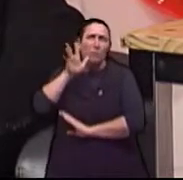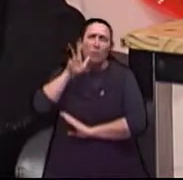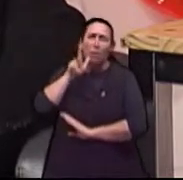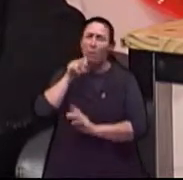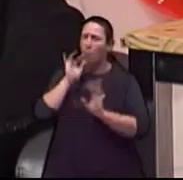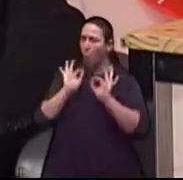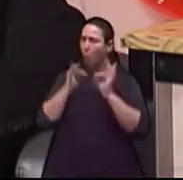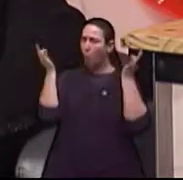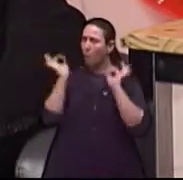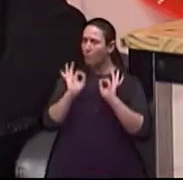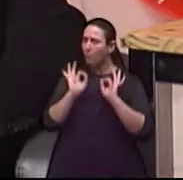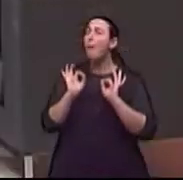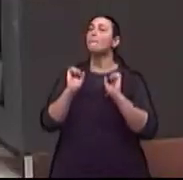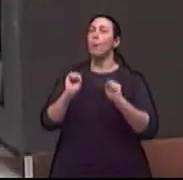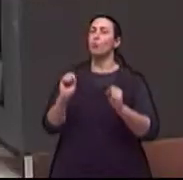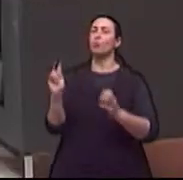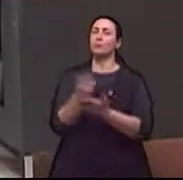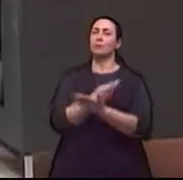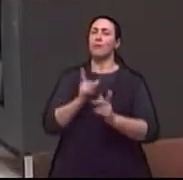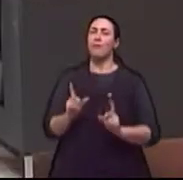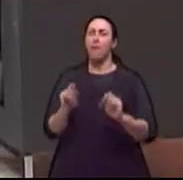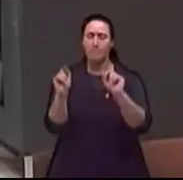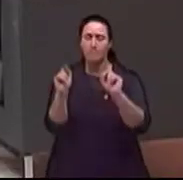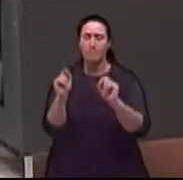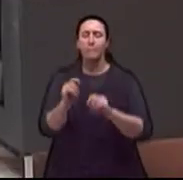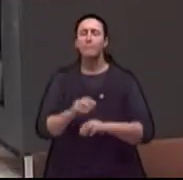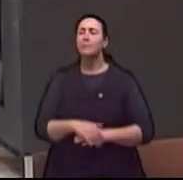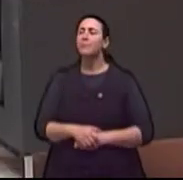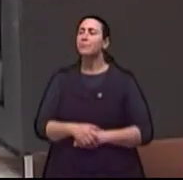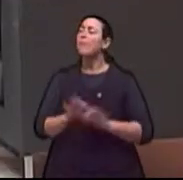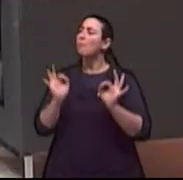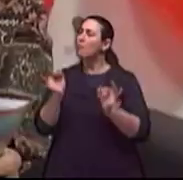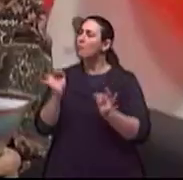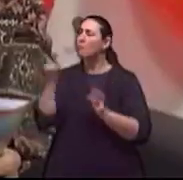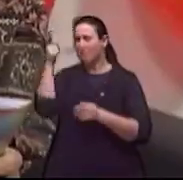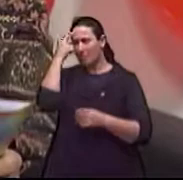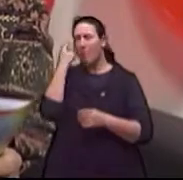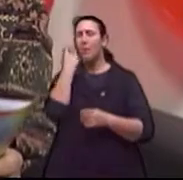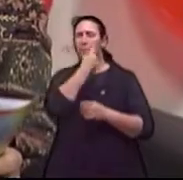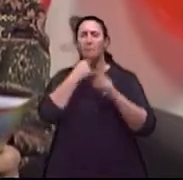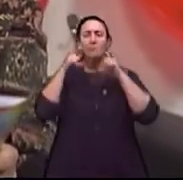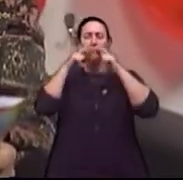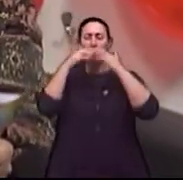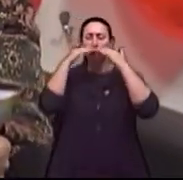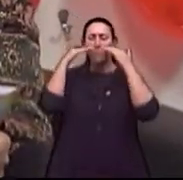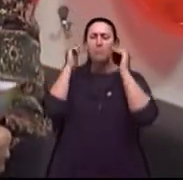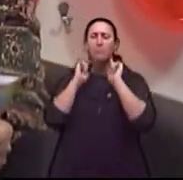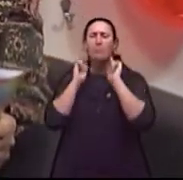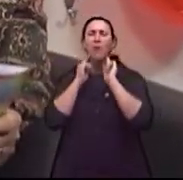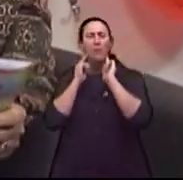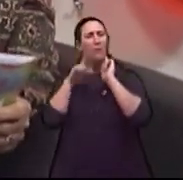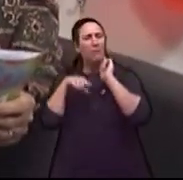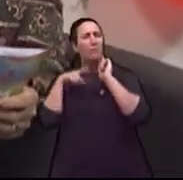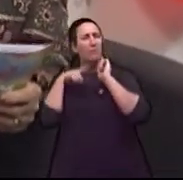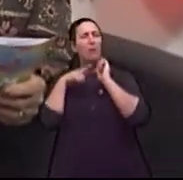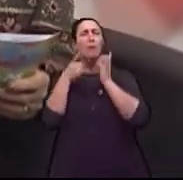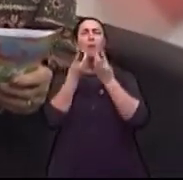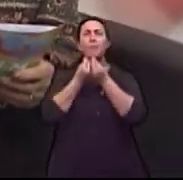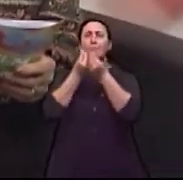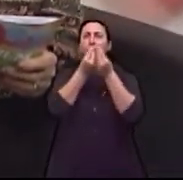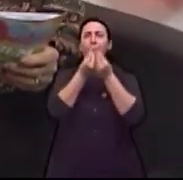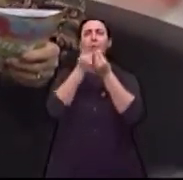ser um câncer de boca e a gente sabe que a região da boca ela é muito vulnerável ela é úmida permanentemente